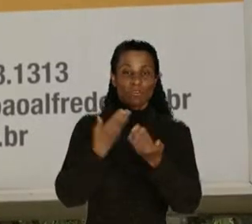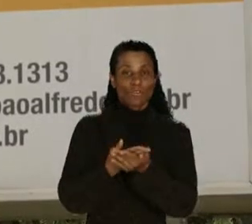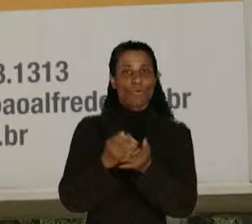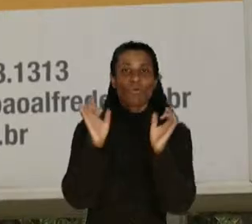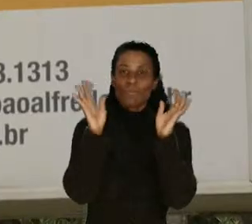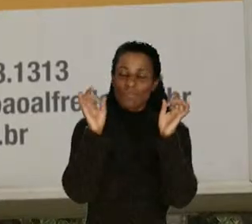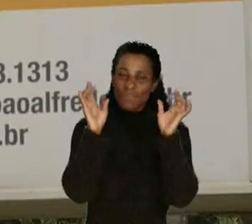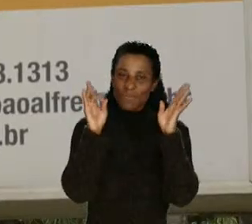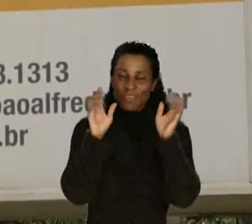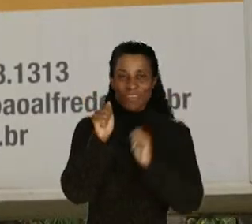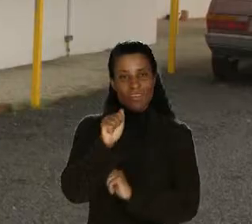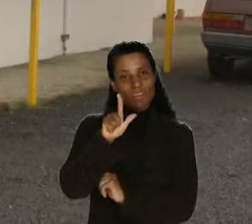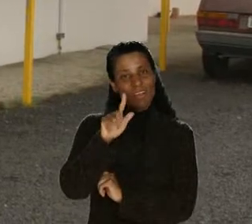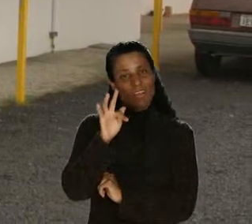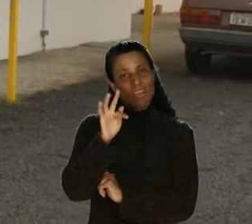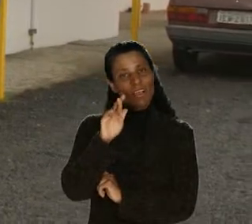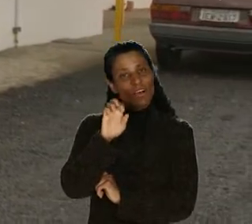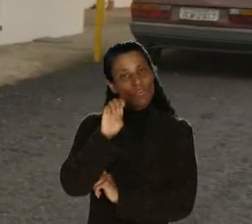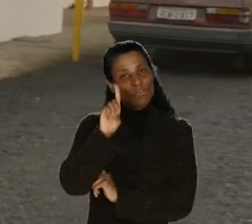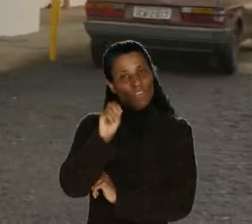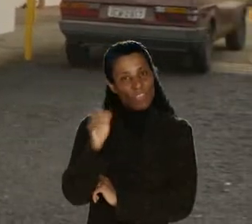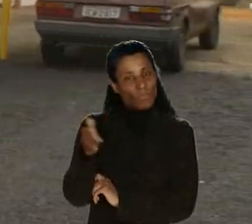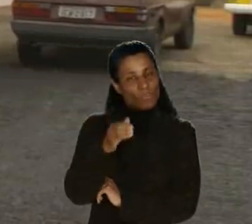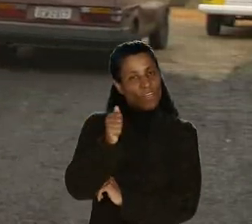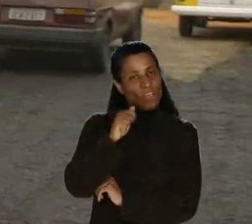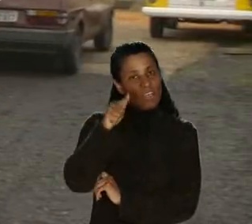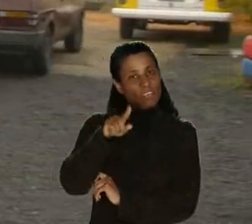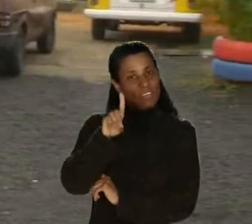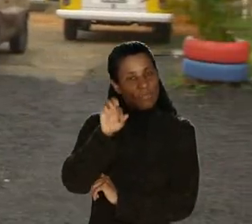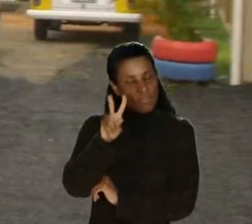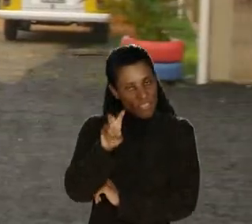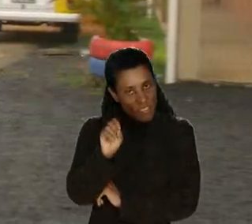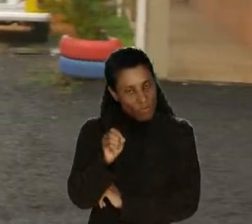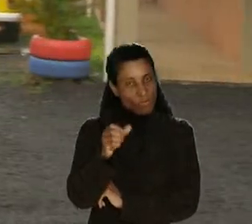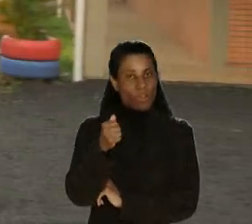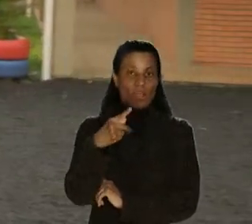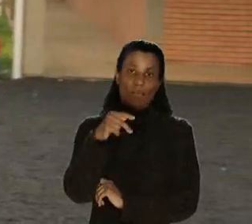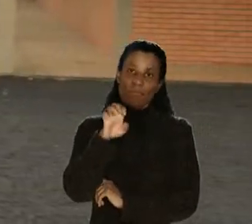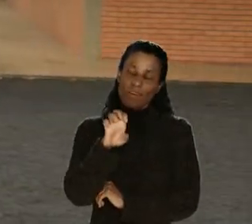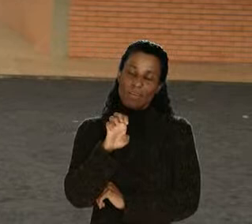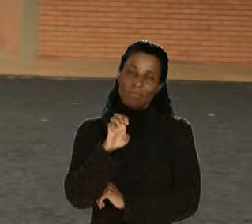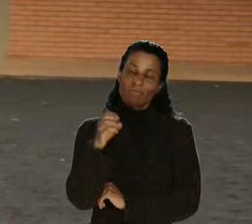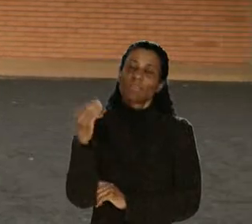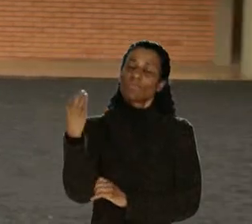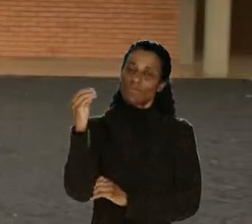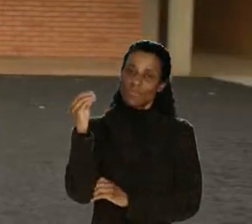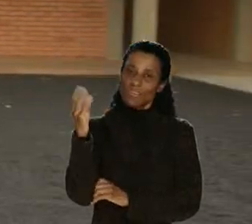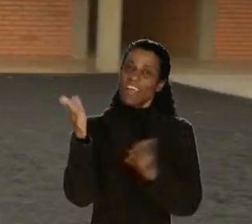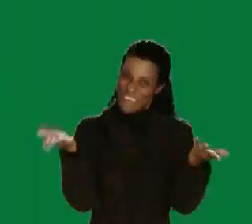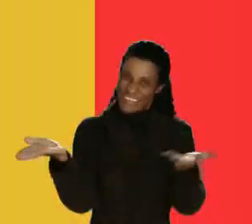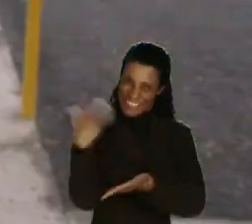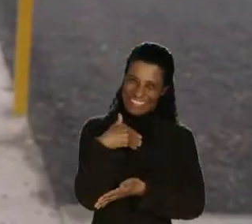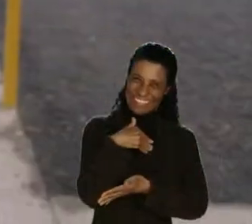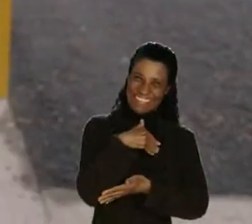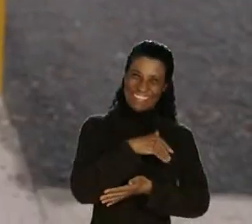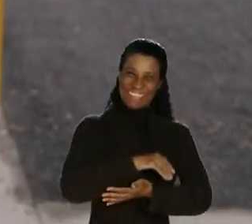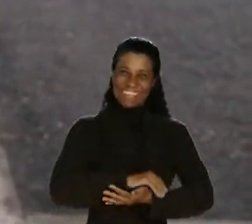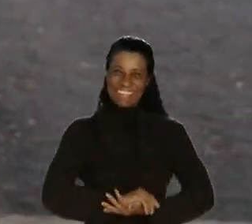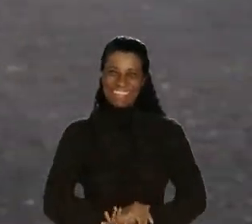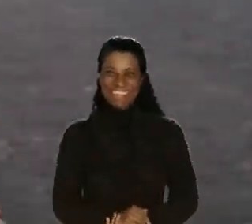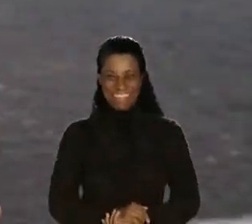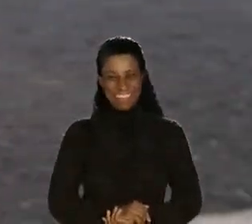na Escola Especial Dr. João Alfredo de Azevedo, da APAI Porto Alegre. Agora sim, vamos lá.